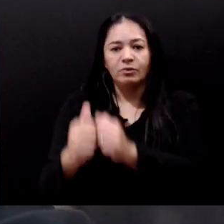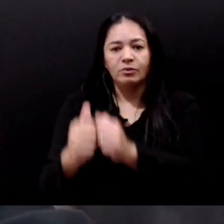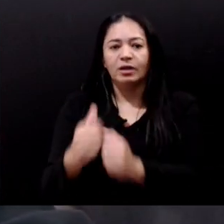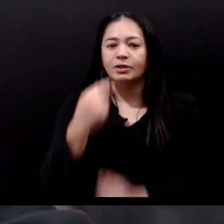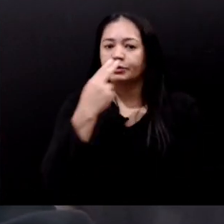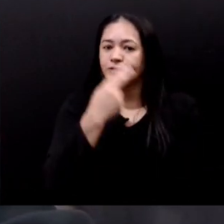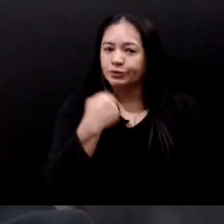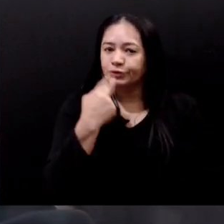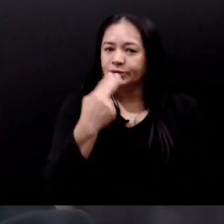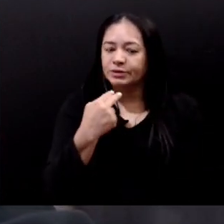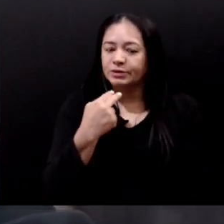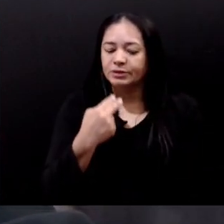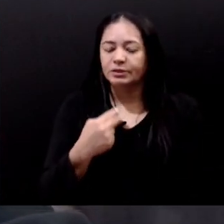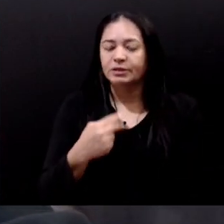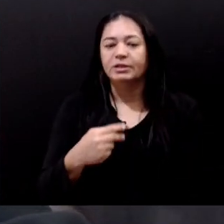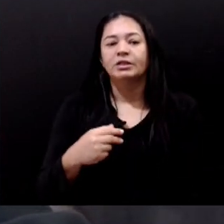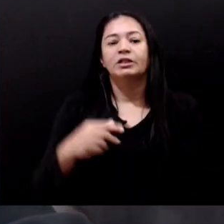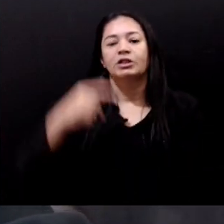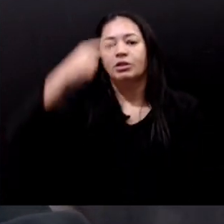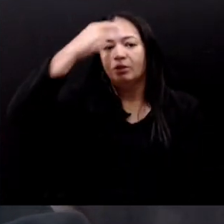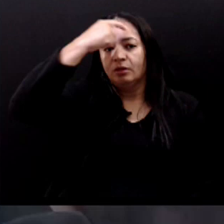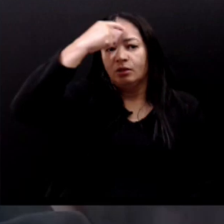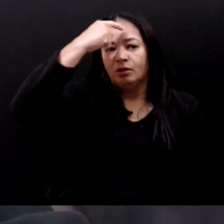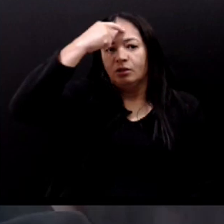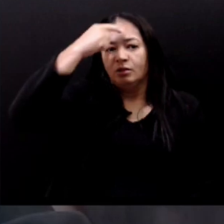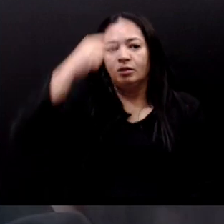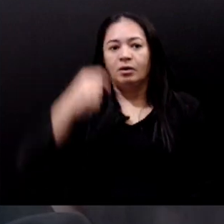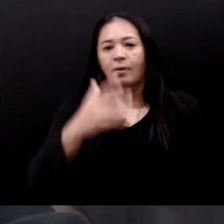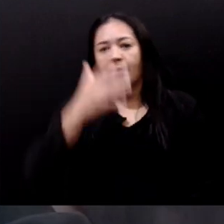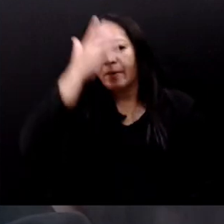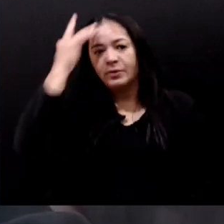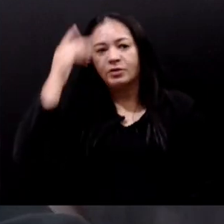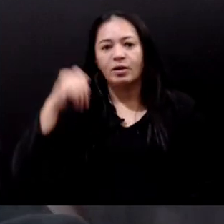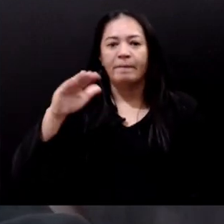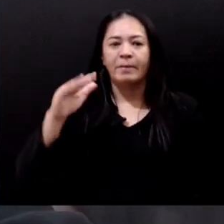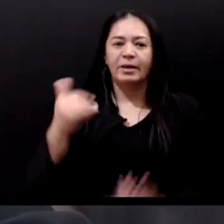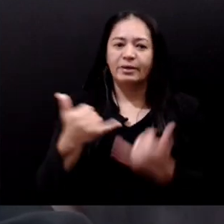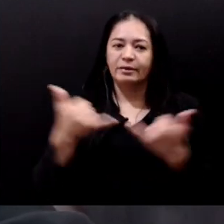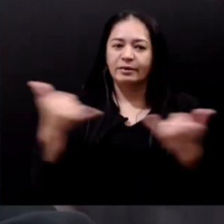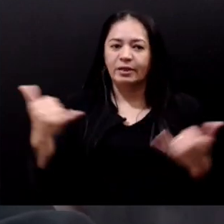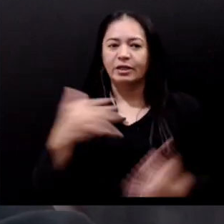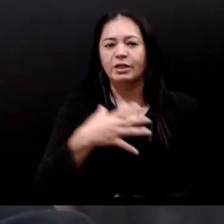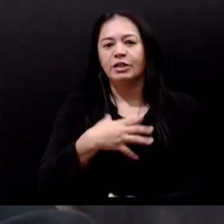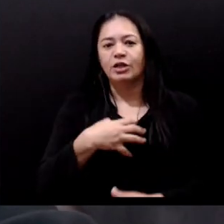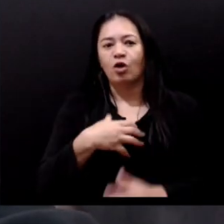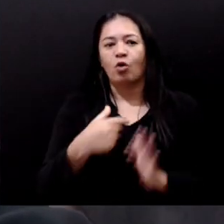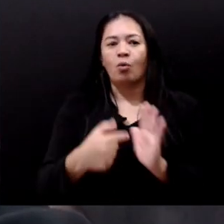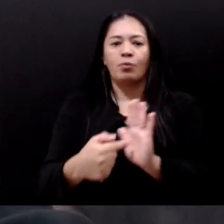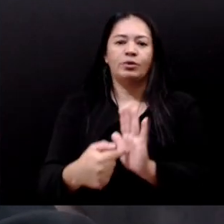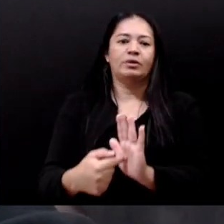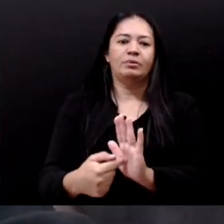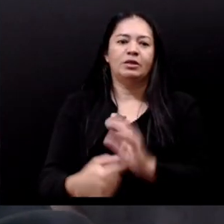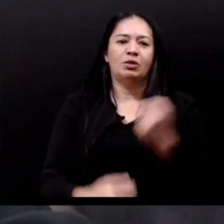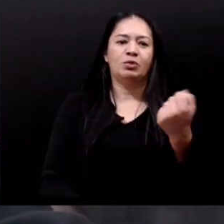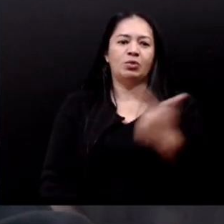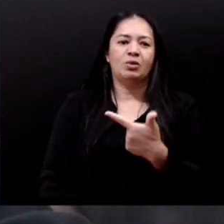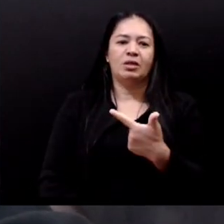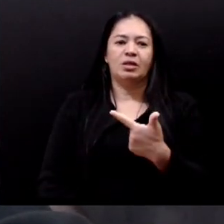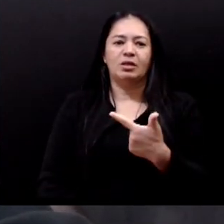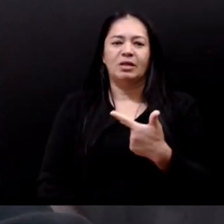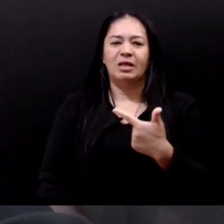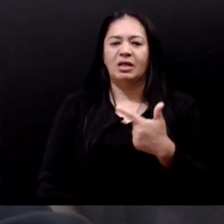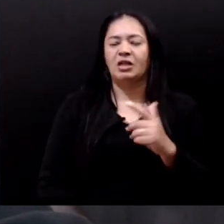essa consciência, então, alguém Uhum. mais dessa linha comportamental, digamos, do que algo funcional, algo